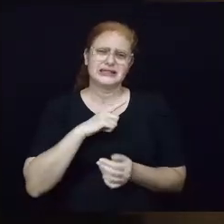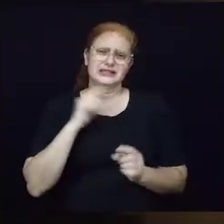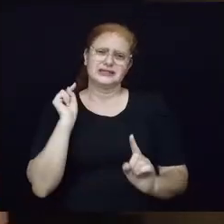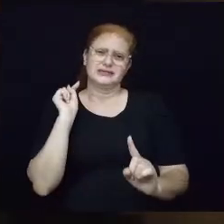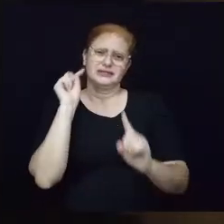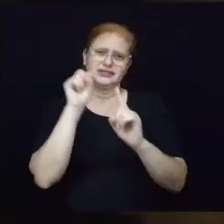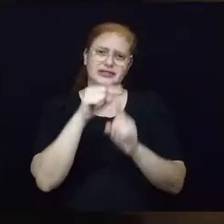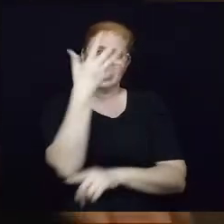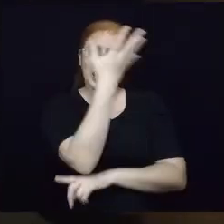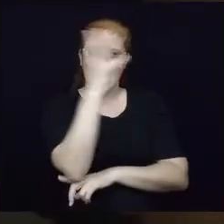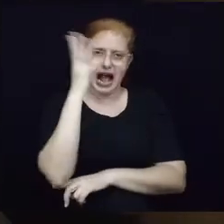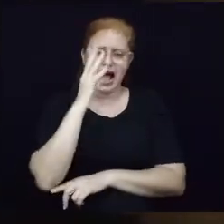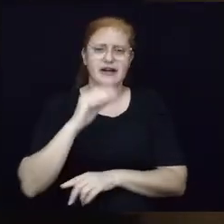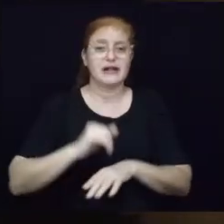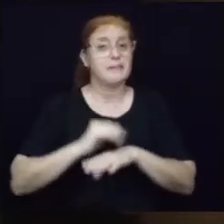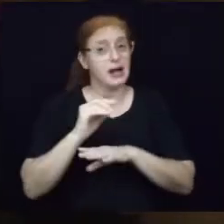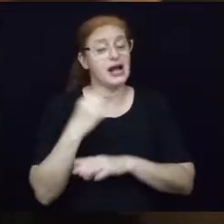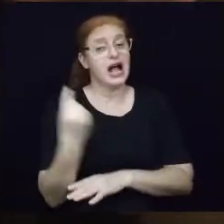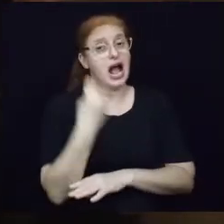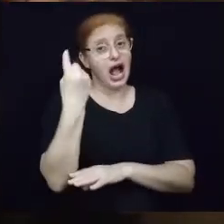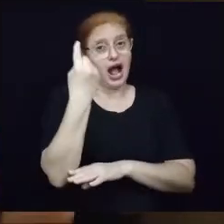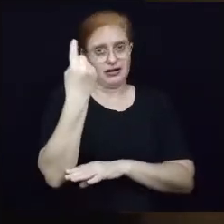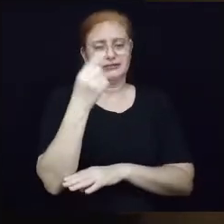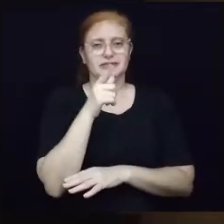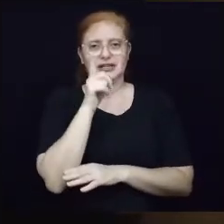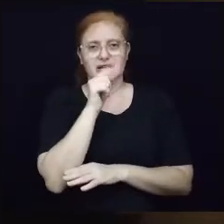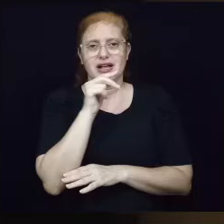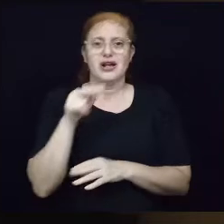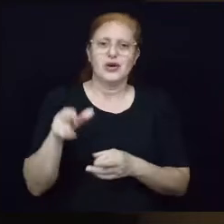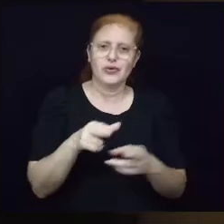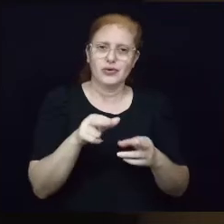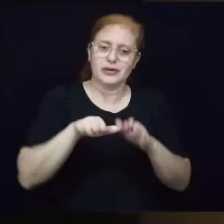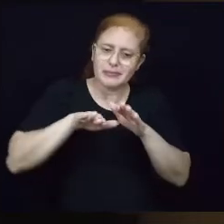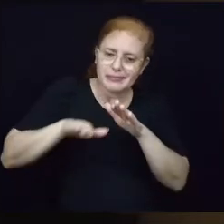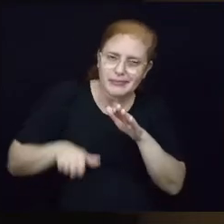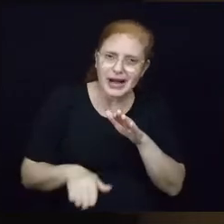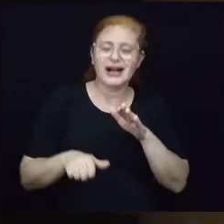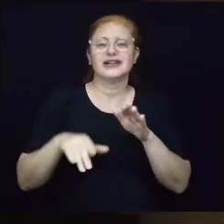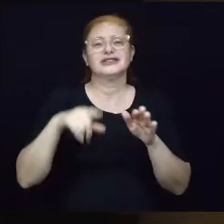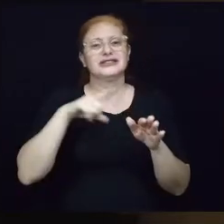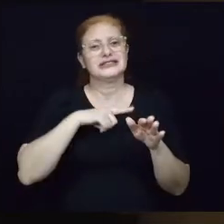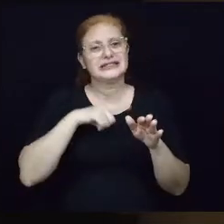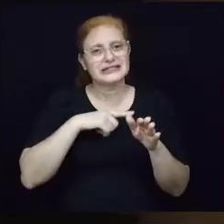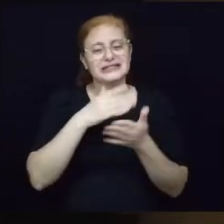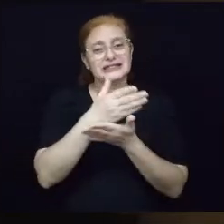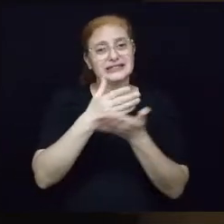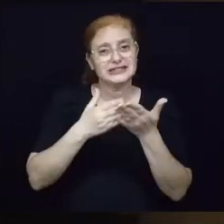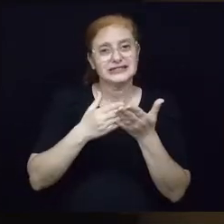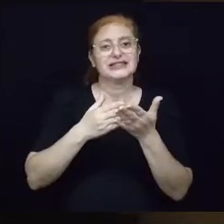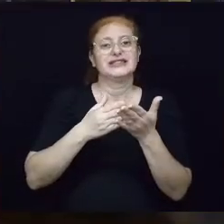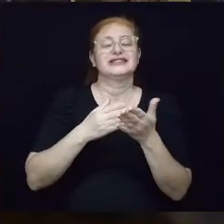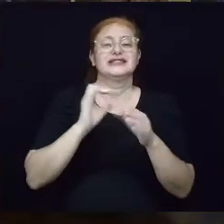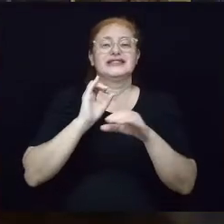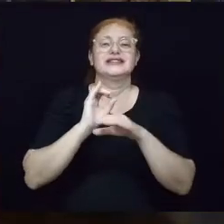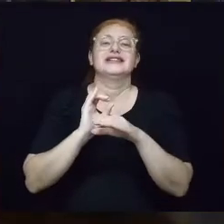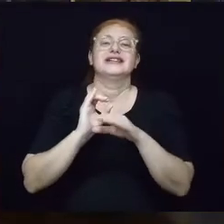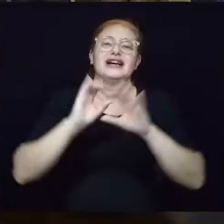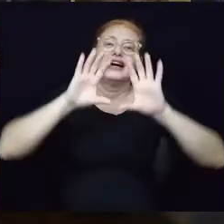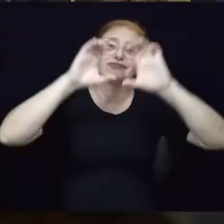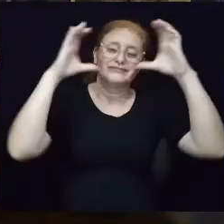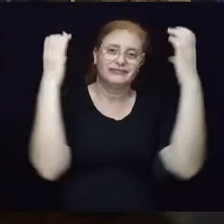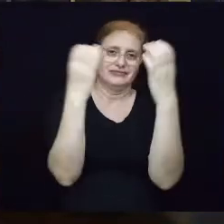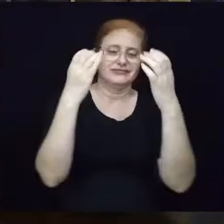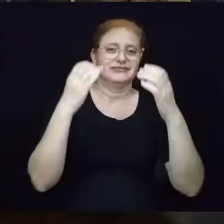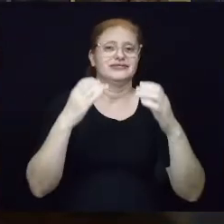né? Tipo, a árvore mais alta, o rio mais baixo, e no meio tá o relevo e a nuvem. Essa é a segunda exposição do Mauro